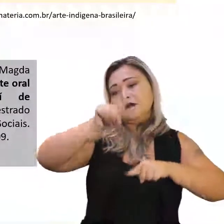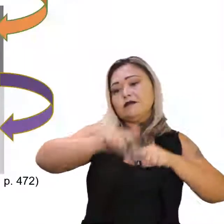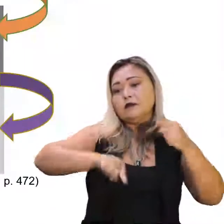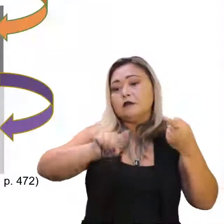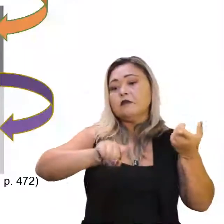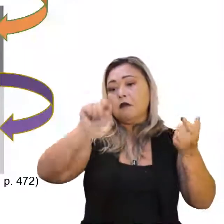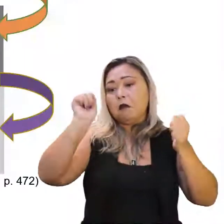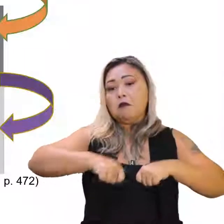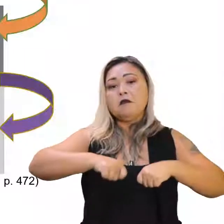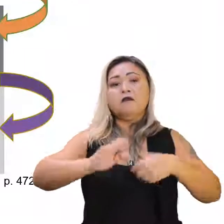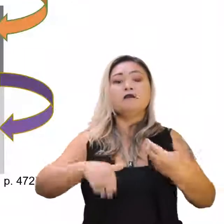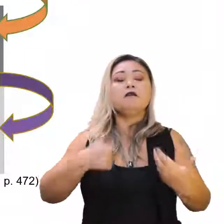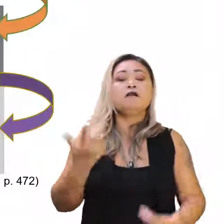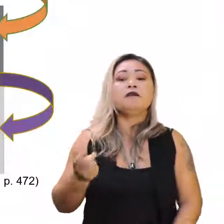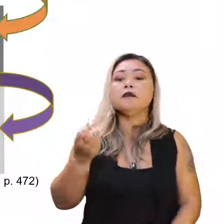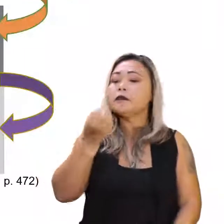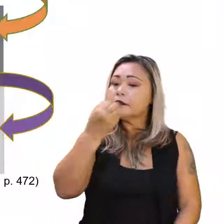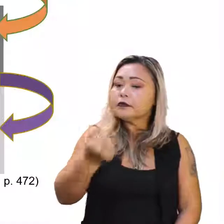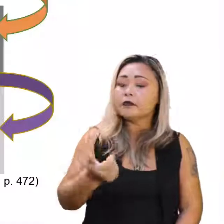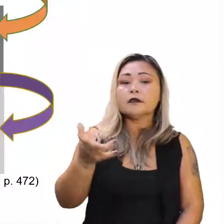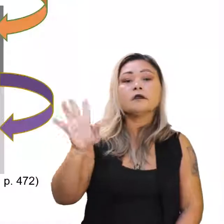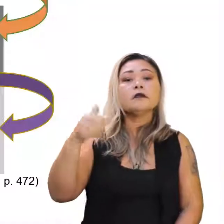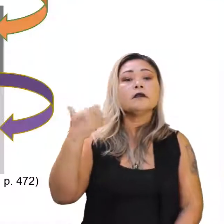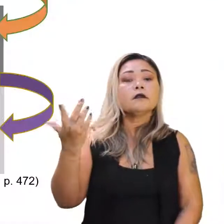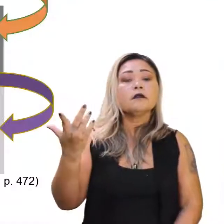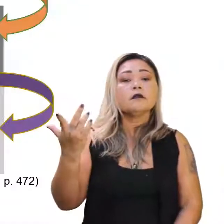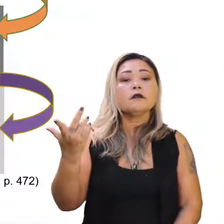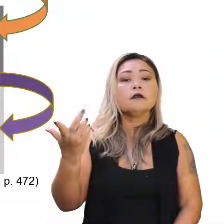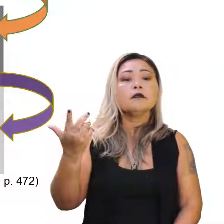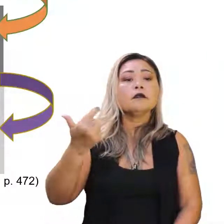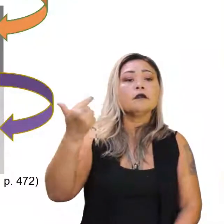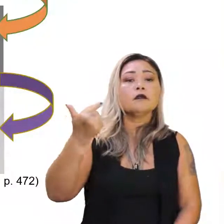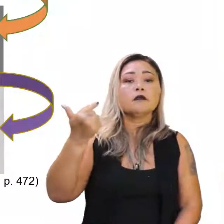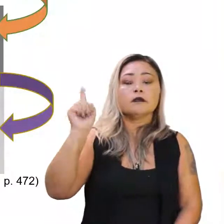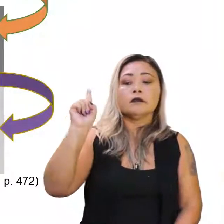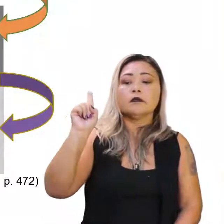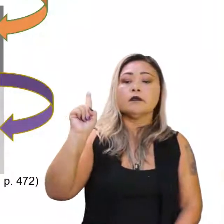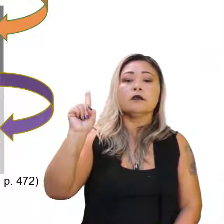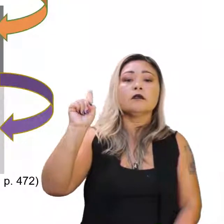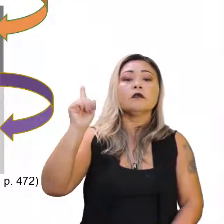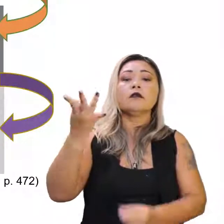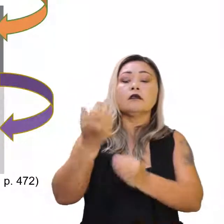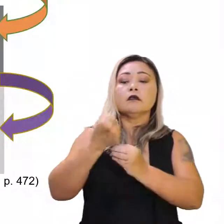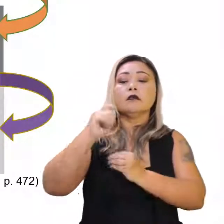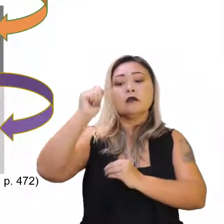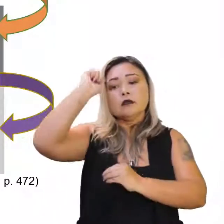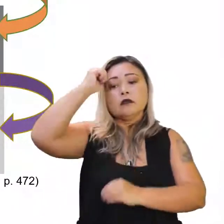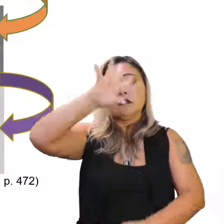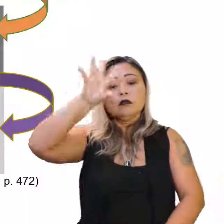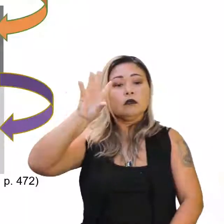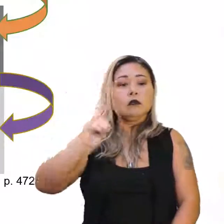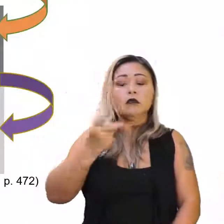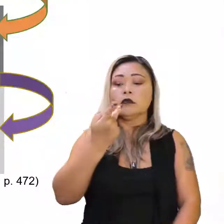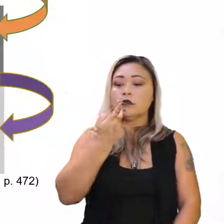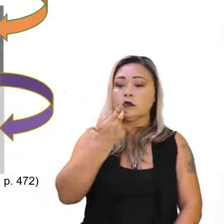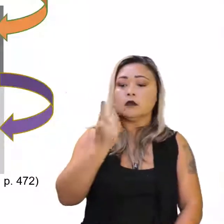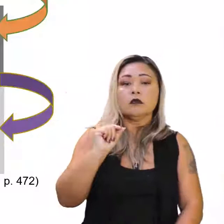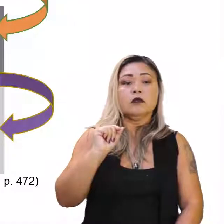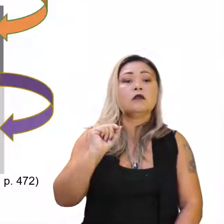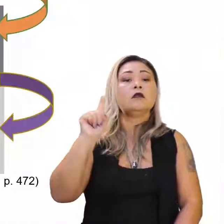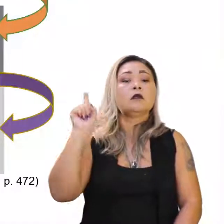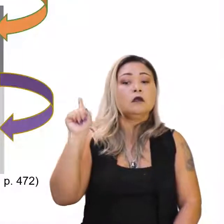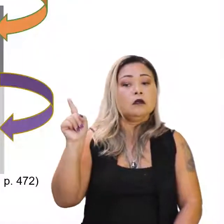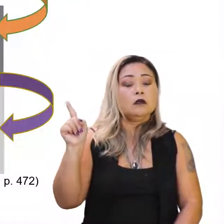objetos. Correto, muito bem. E o 2, né, o tópico 2, arte africana. Nós falamos aí que a